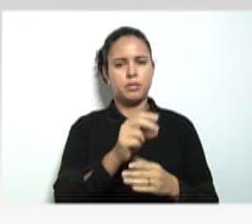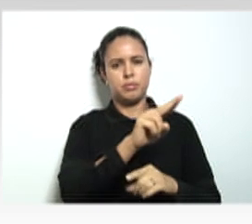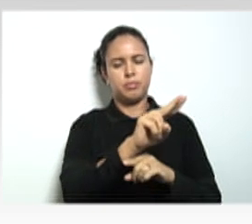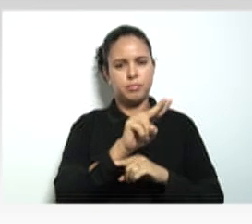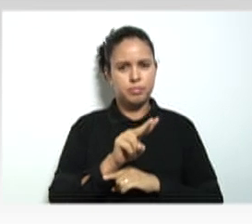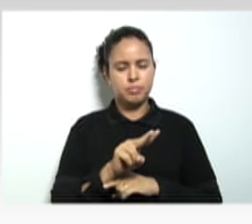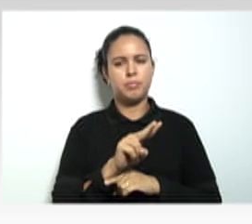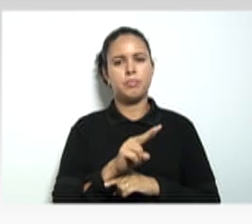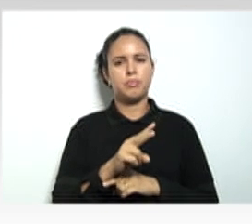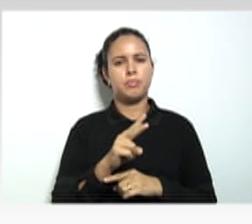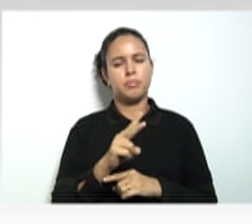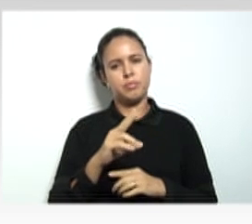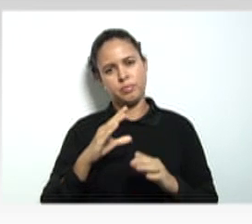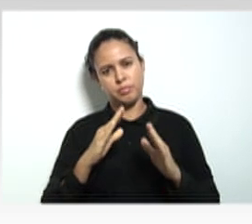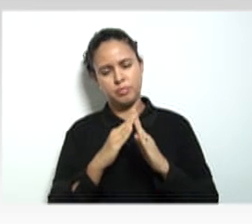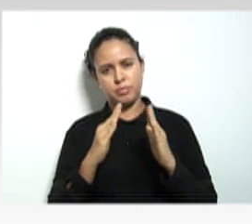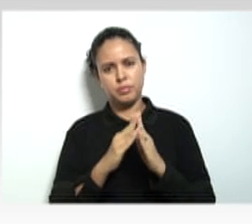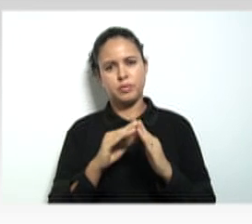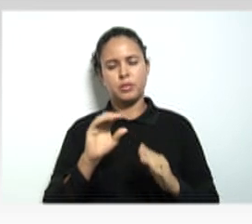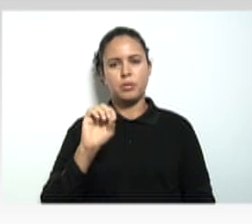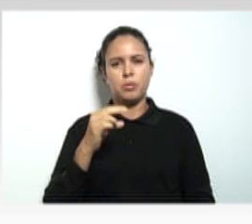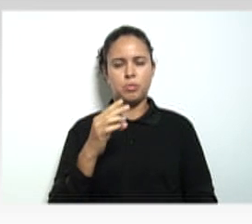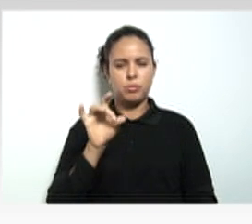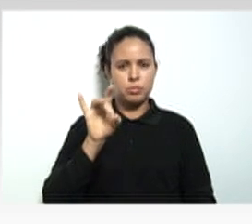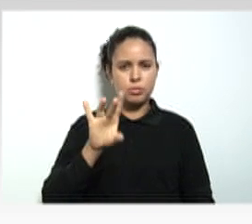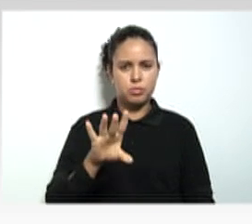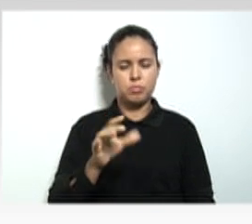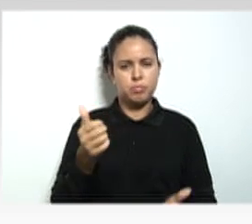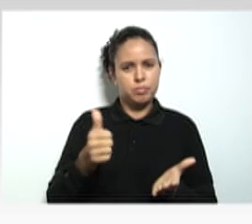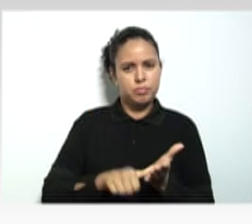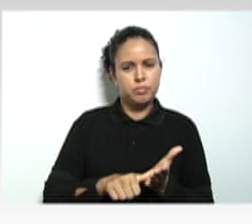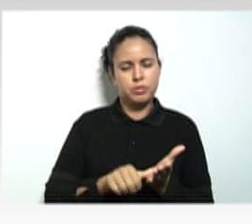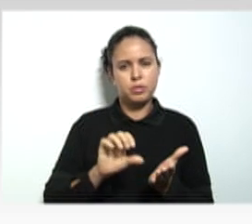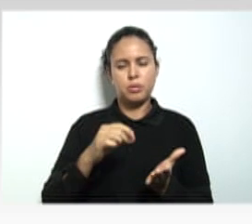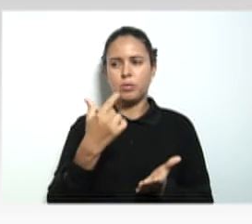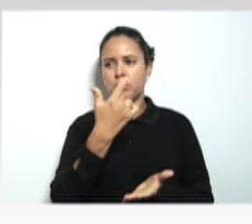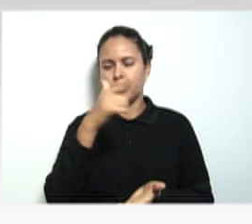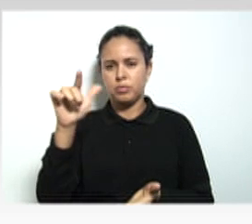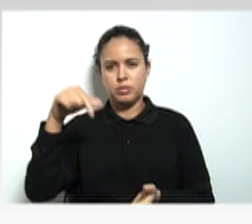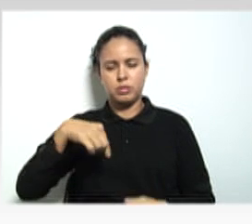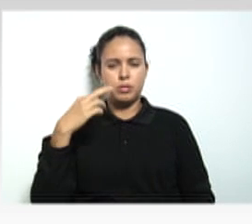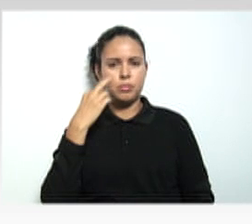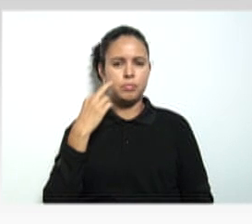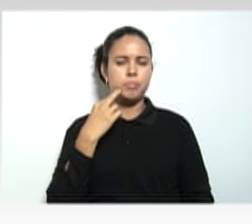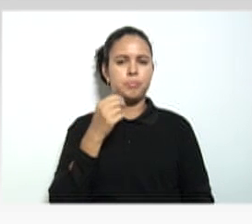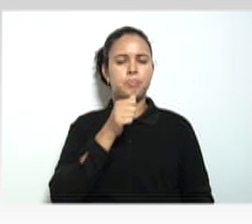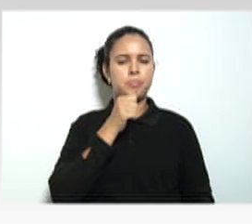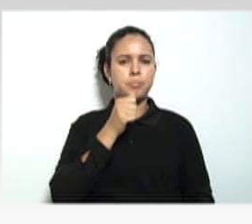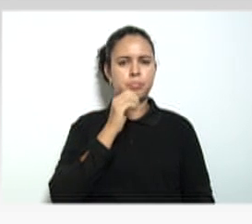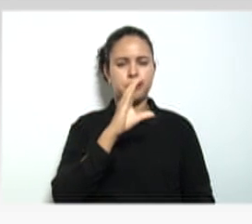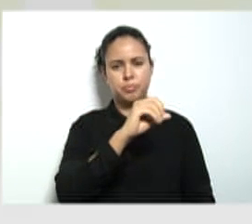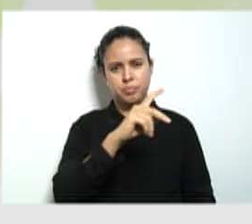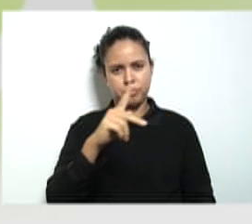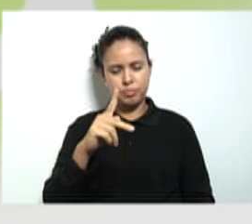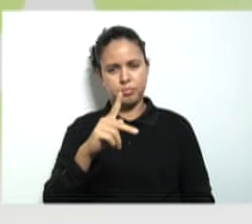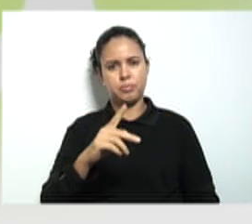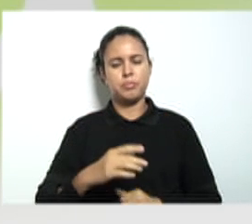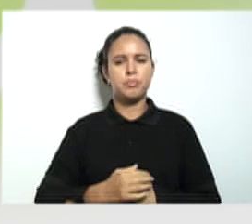casas, seja só para seus sócios ou para outros. Em Rondônia, ainda não existe uma cooperativa habitacional.